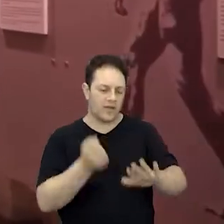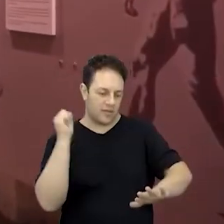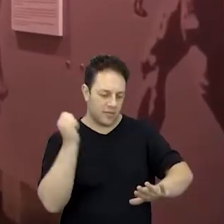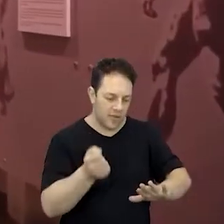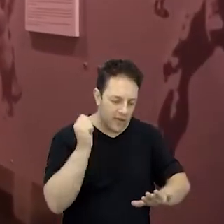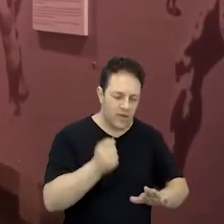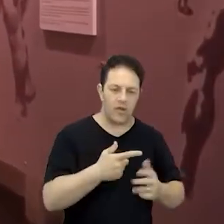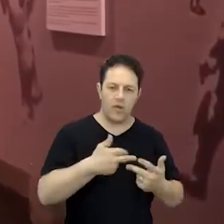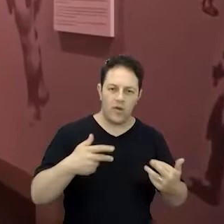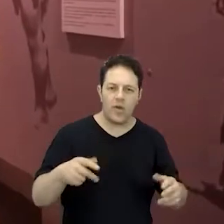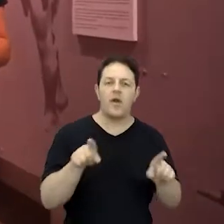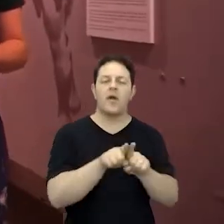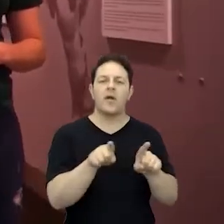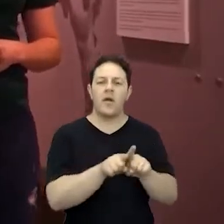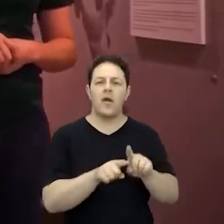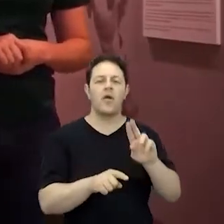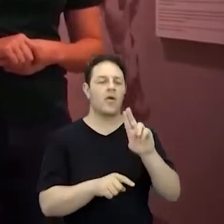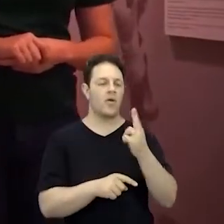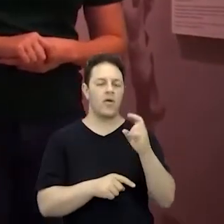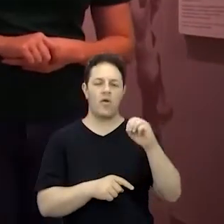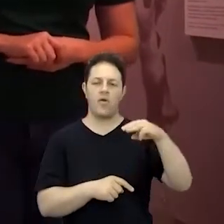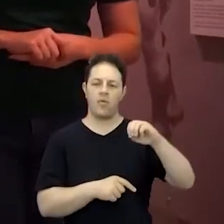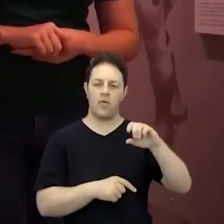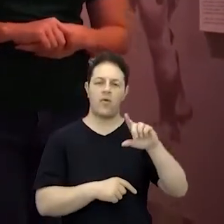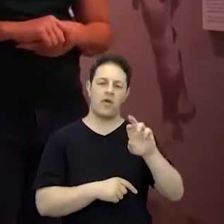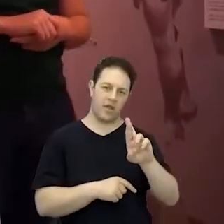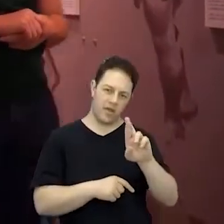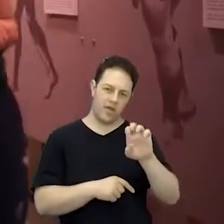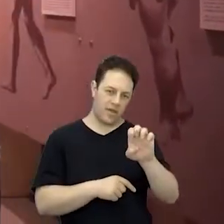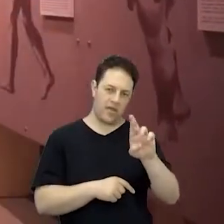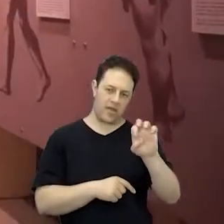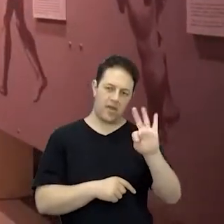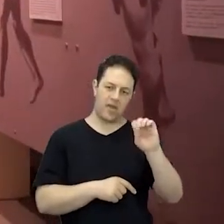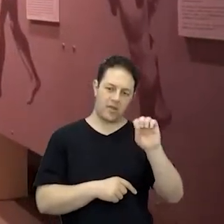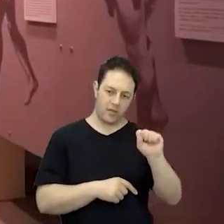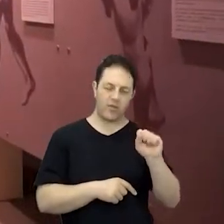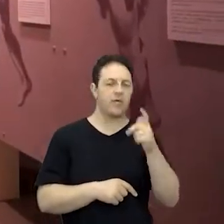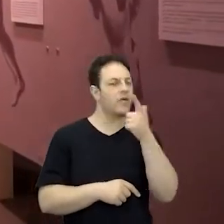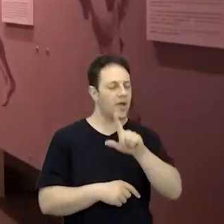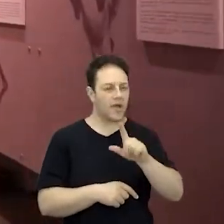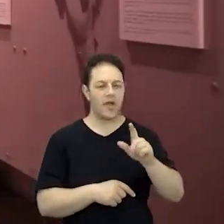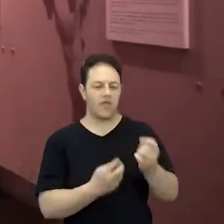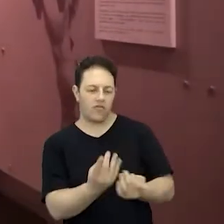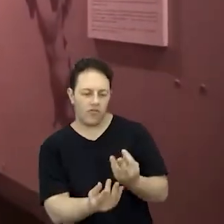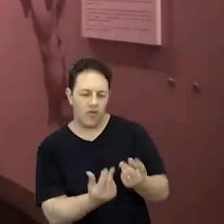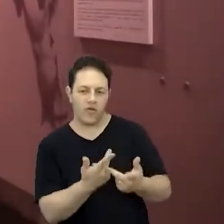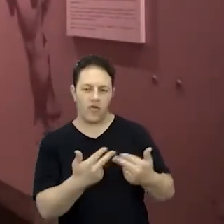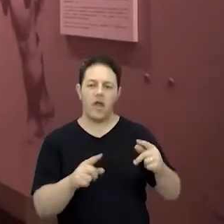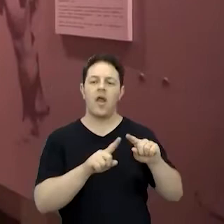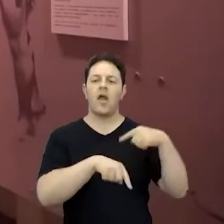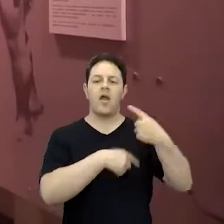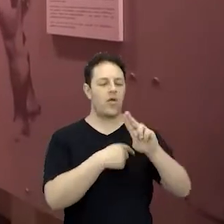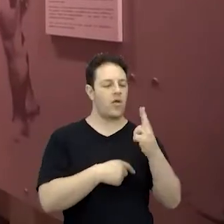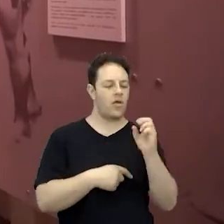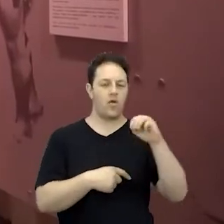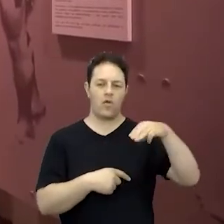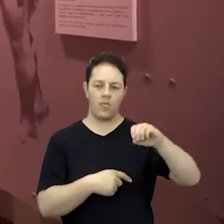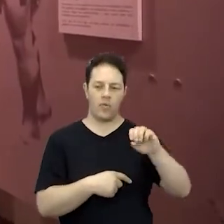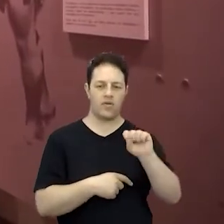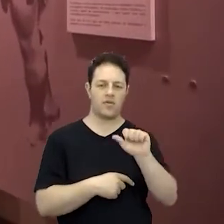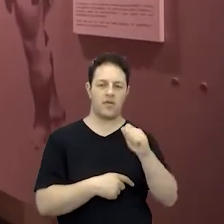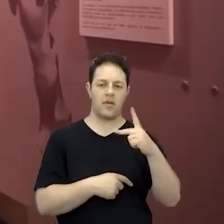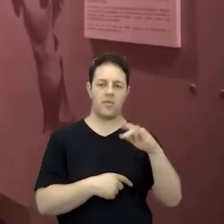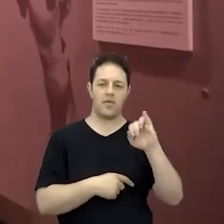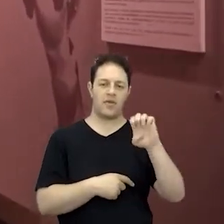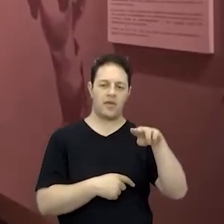também nessa questão de controle e aí do fogo né até a gente chegar no almoçar esse antes né no homo neanderthalensis e